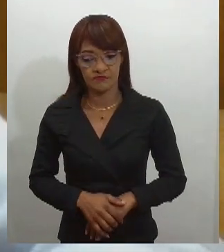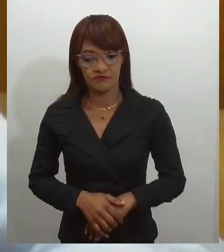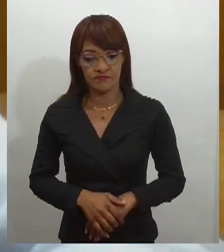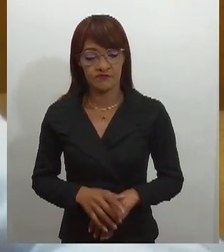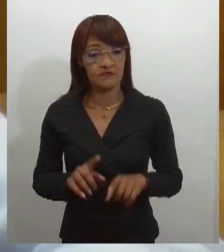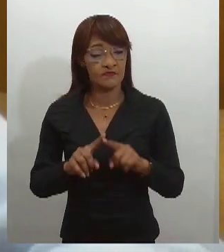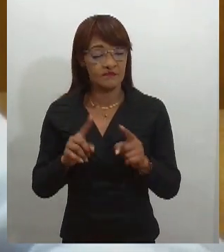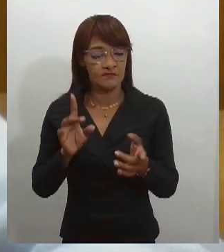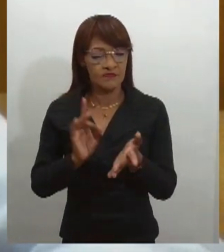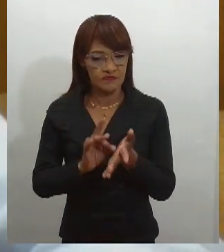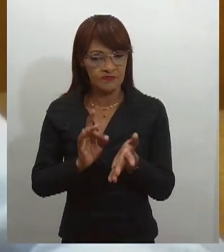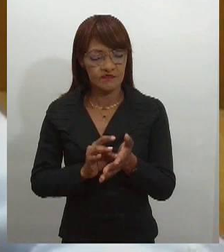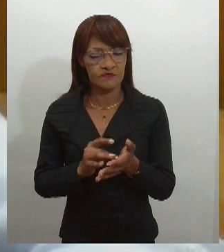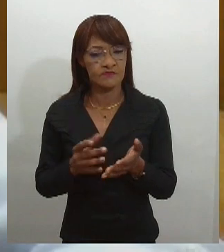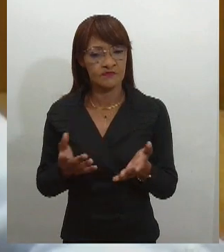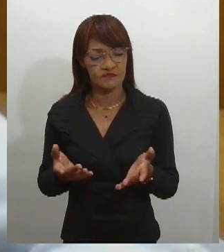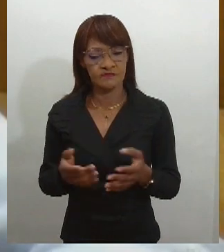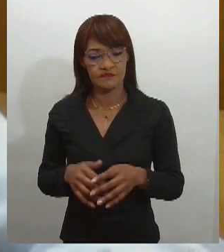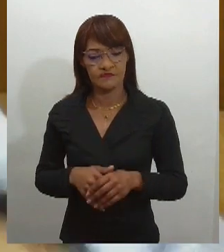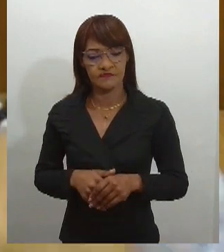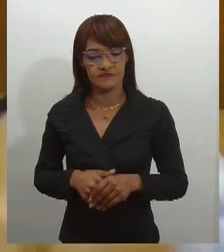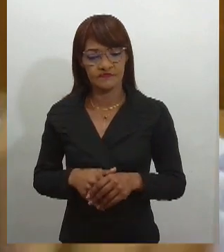na prática, os gerentes